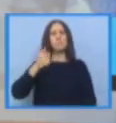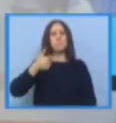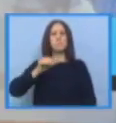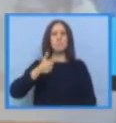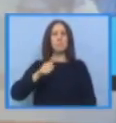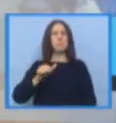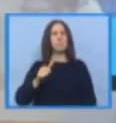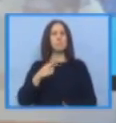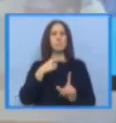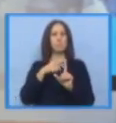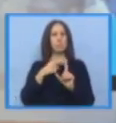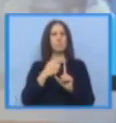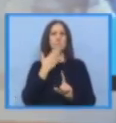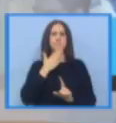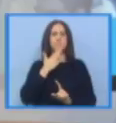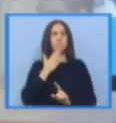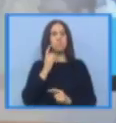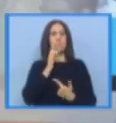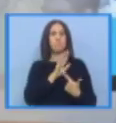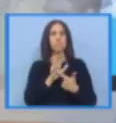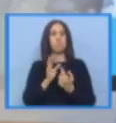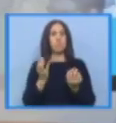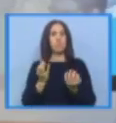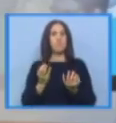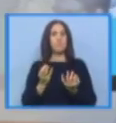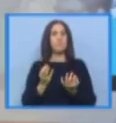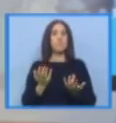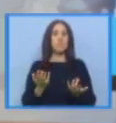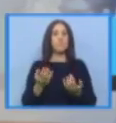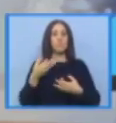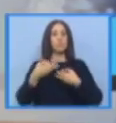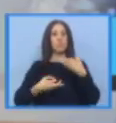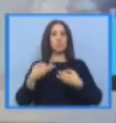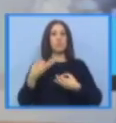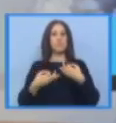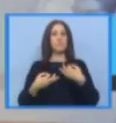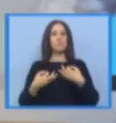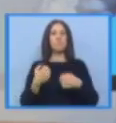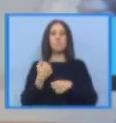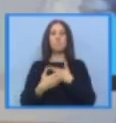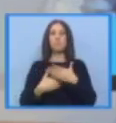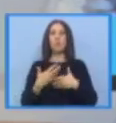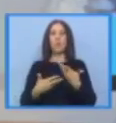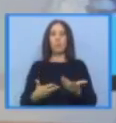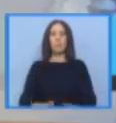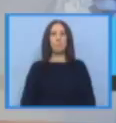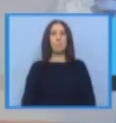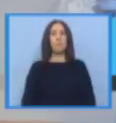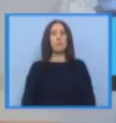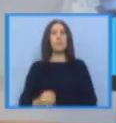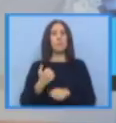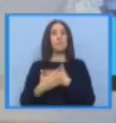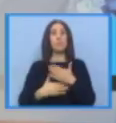mais positivo, que é o de mostrar que, de facto, a justiça funciona. Depois funciona